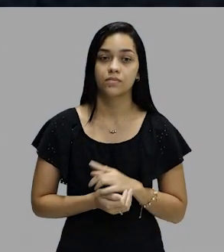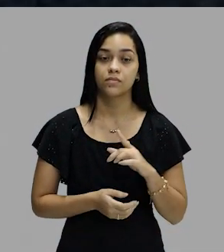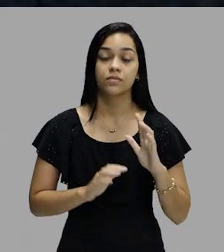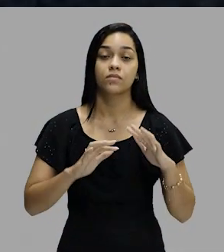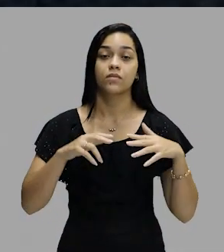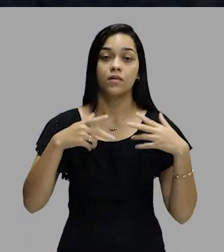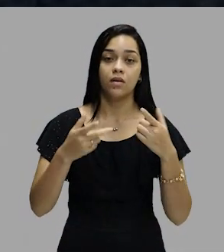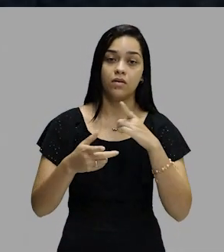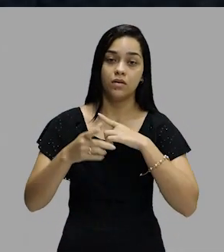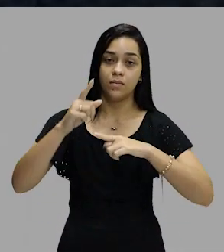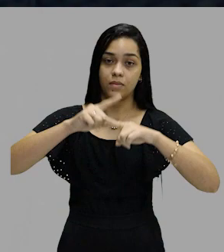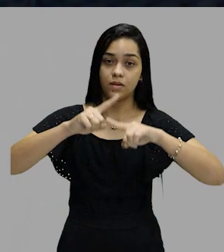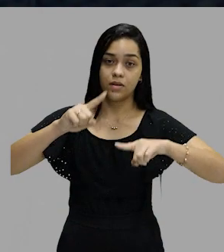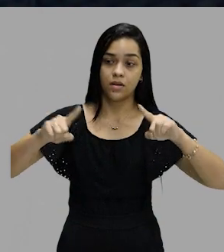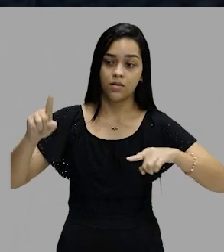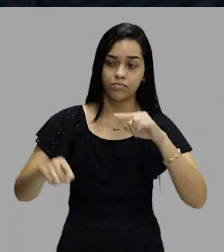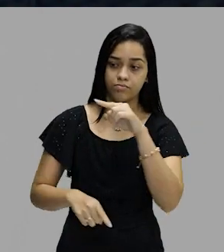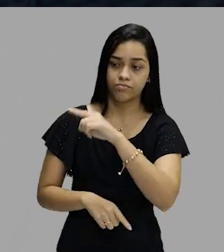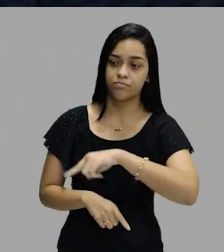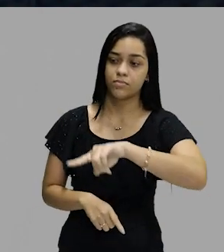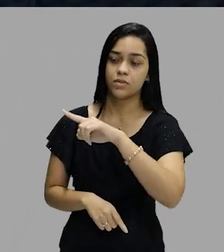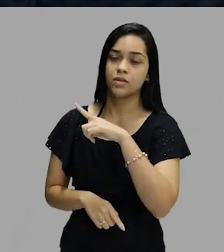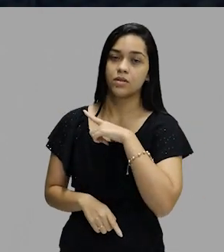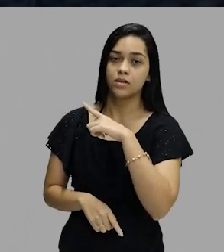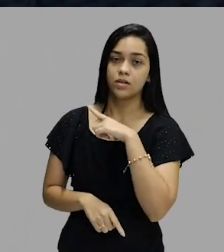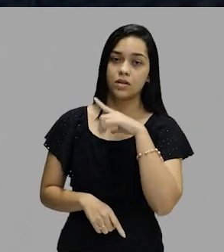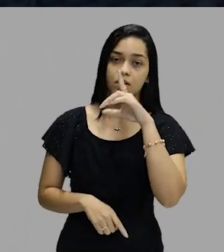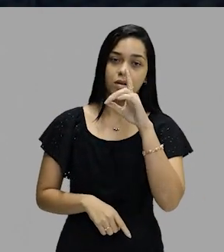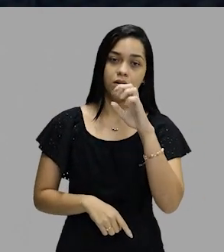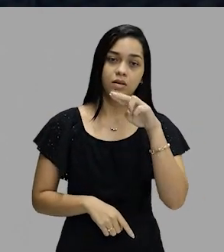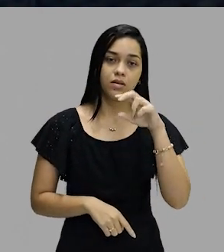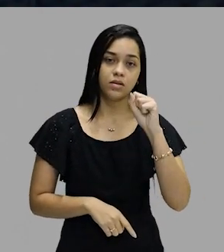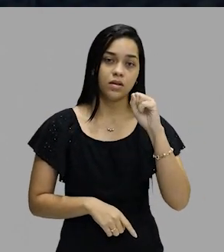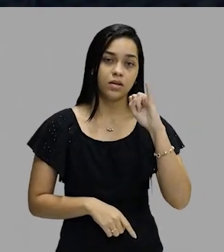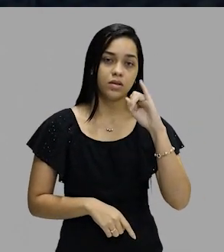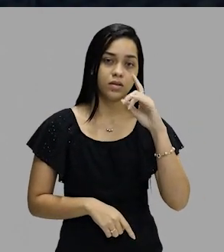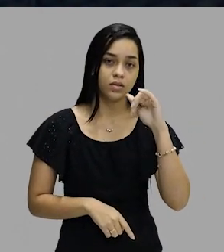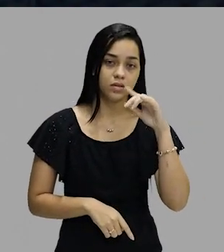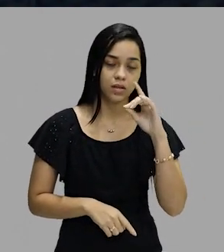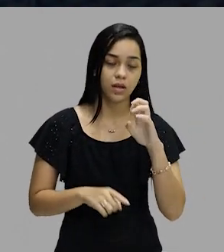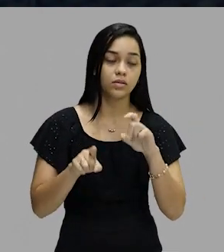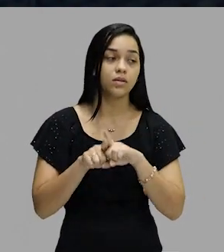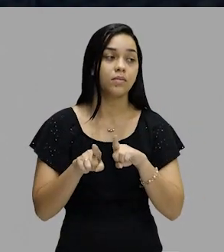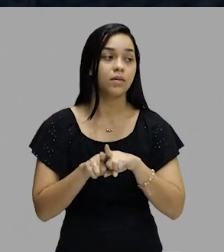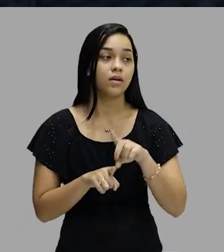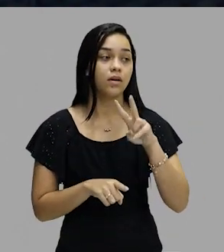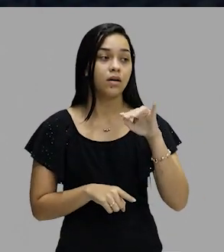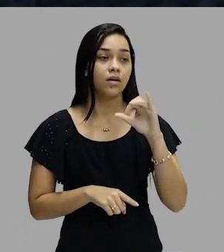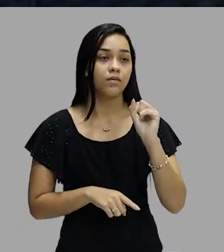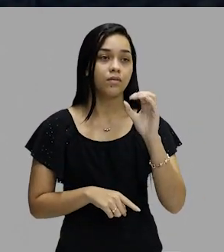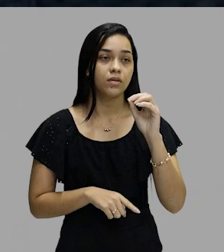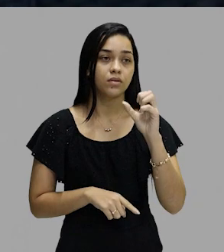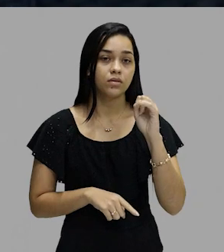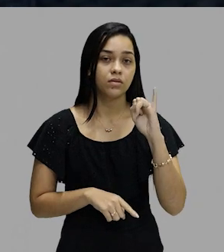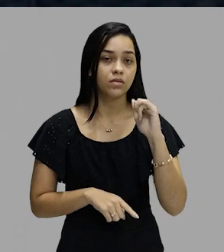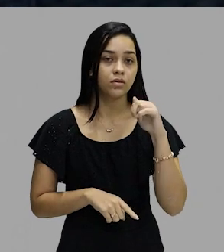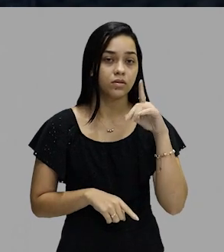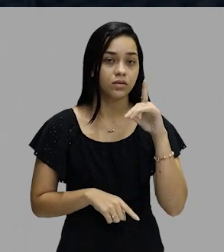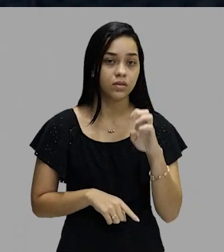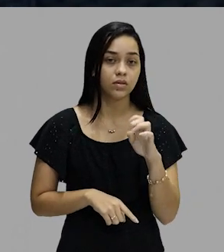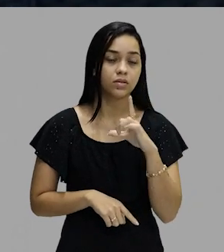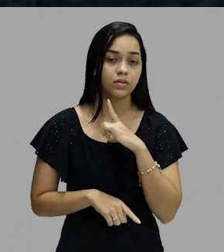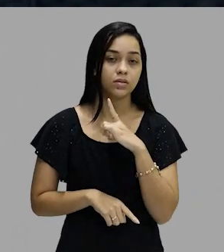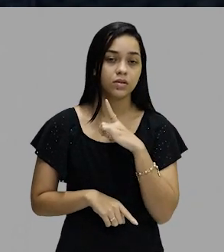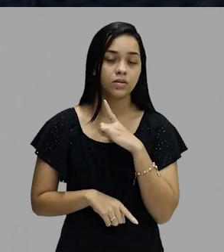determinar que materiais são aqueles através da sua densidade e através da sua viscosidade. Densidade e viscosidade,